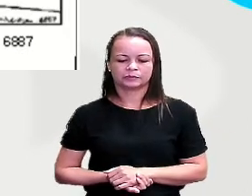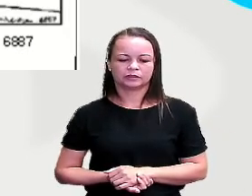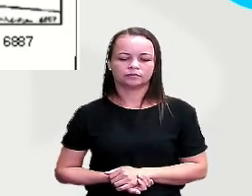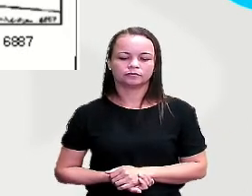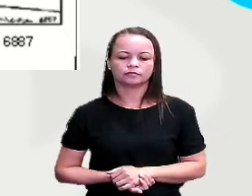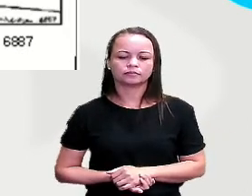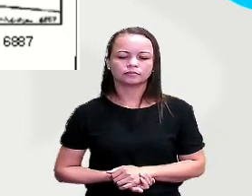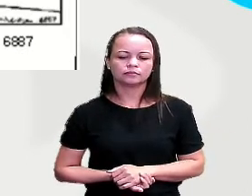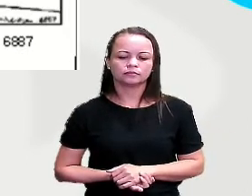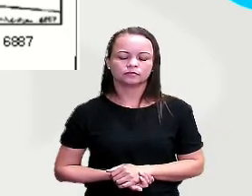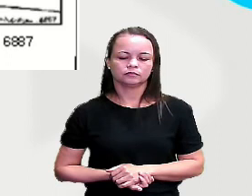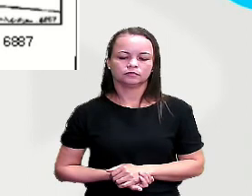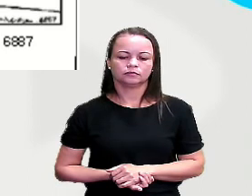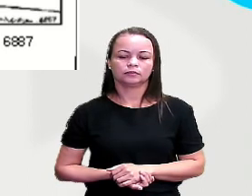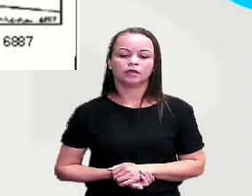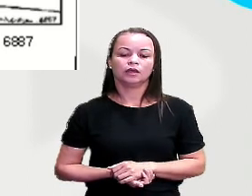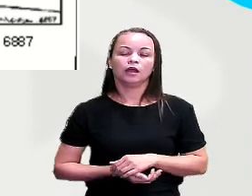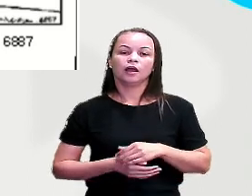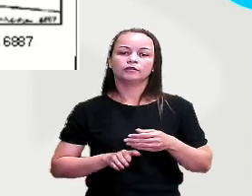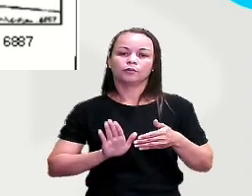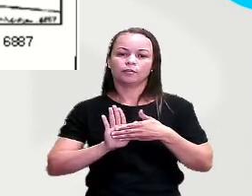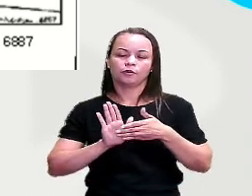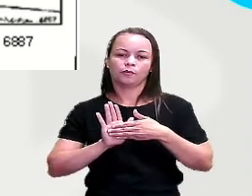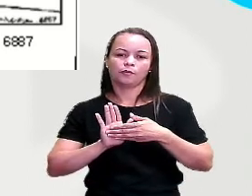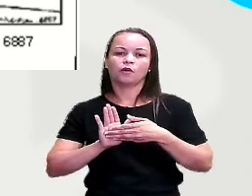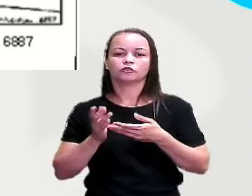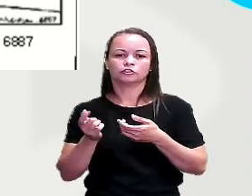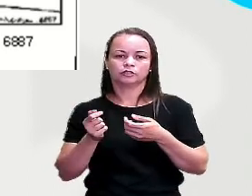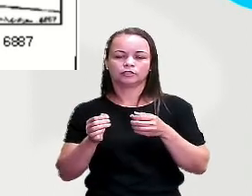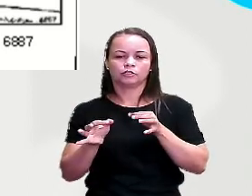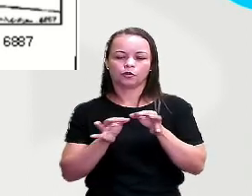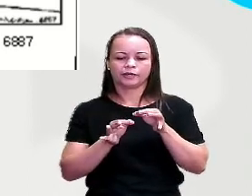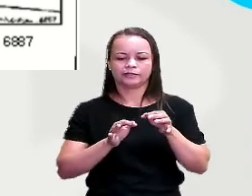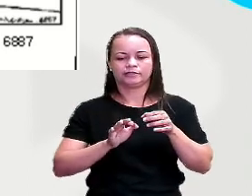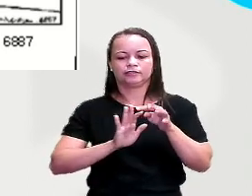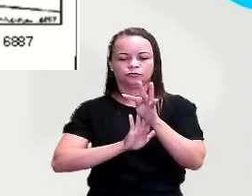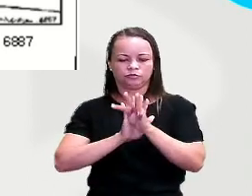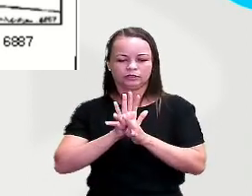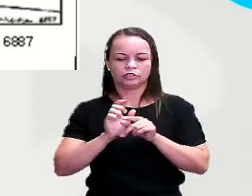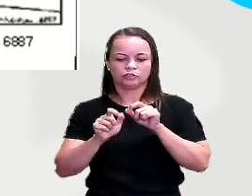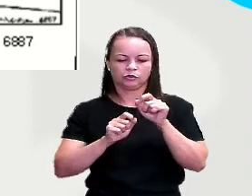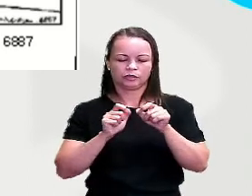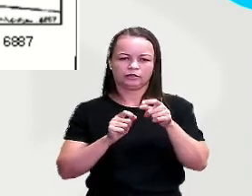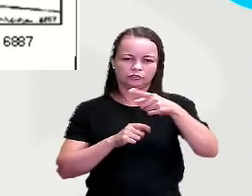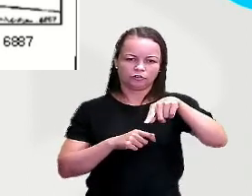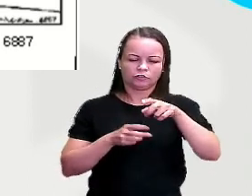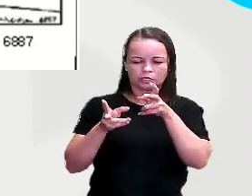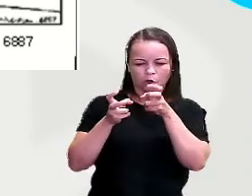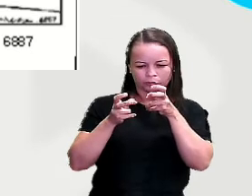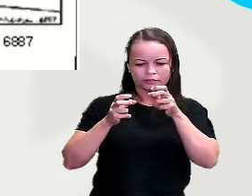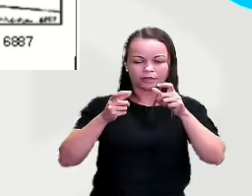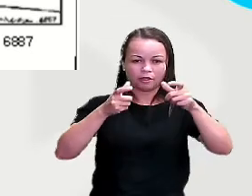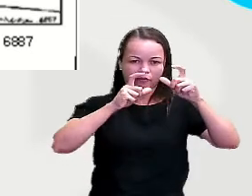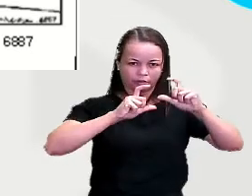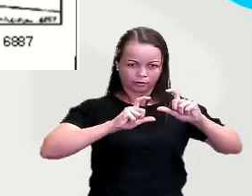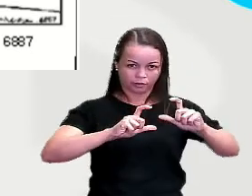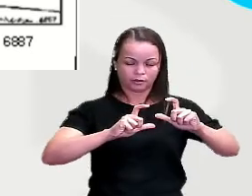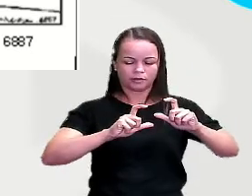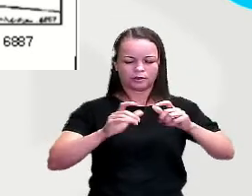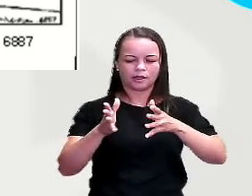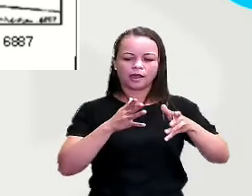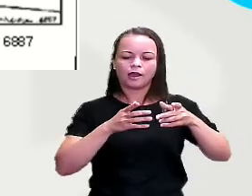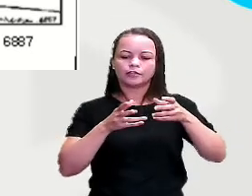Outra proposta de produção para vocês é a seguinte. Então, observa a tirinha abaixo e produz um conto bem caprichado, tá? Então, temos aqui a